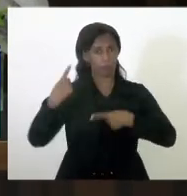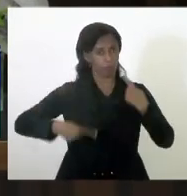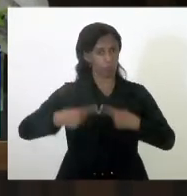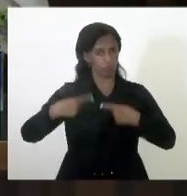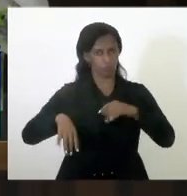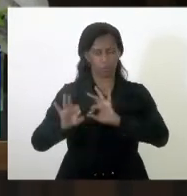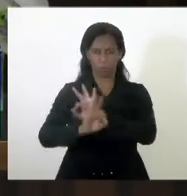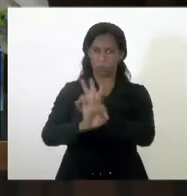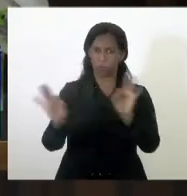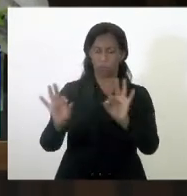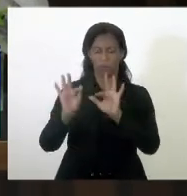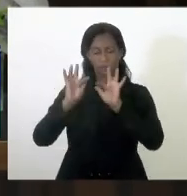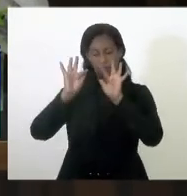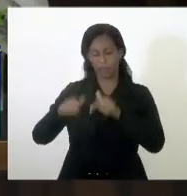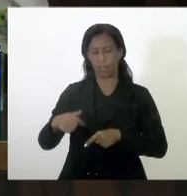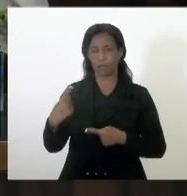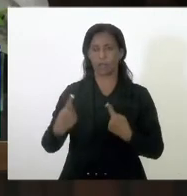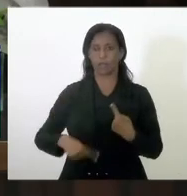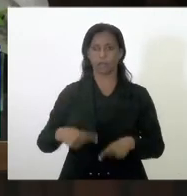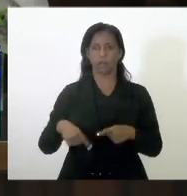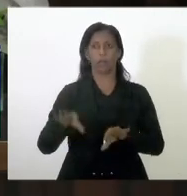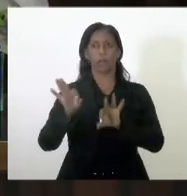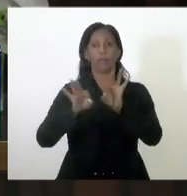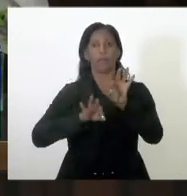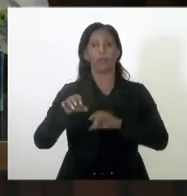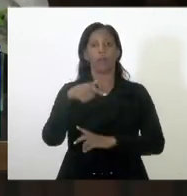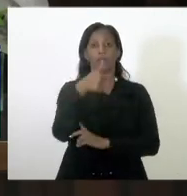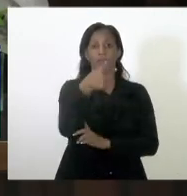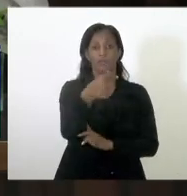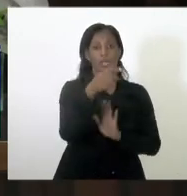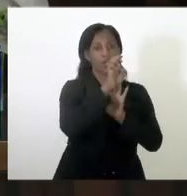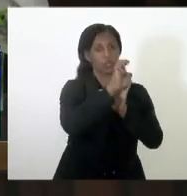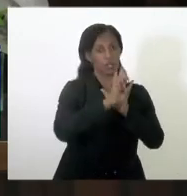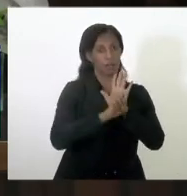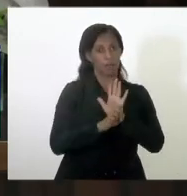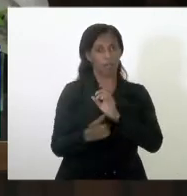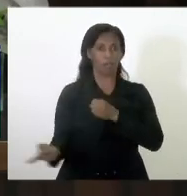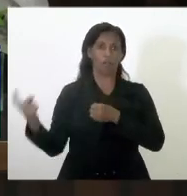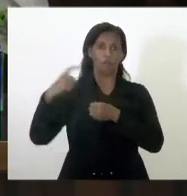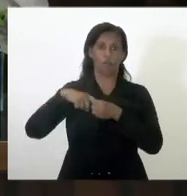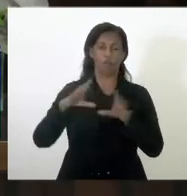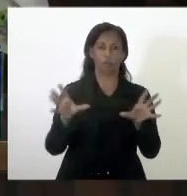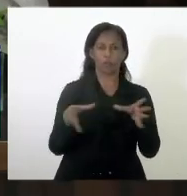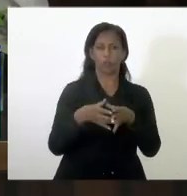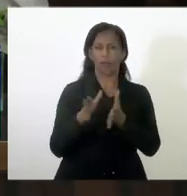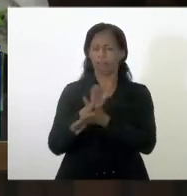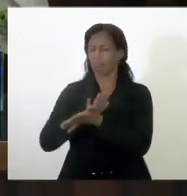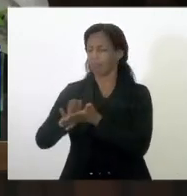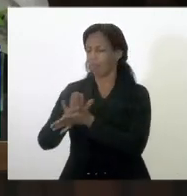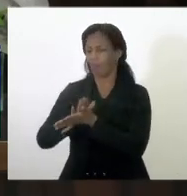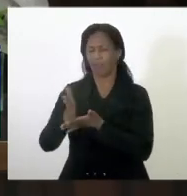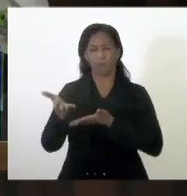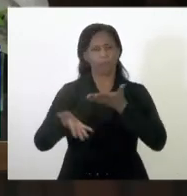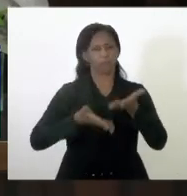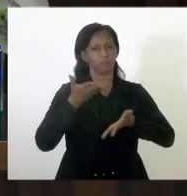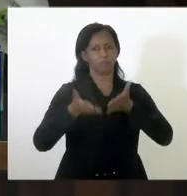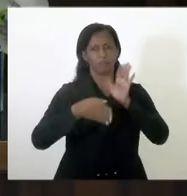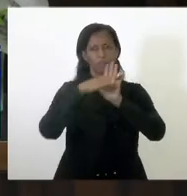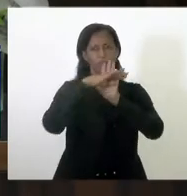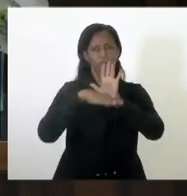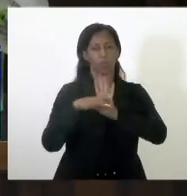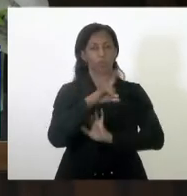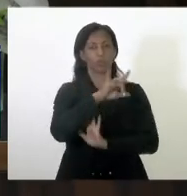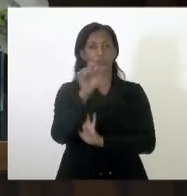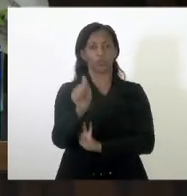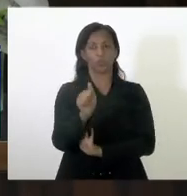queira discutir, encerrar a discussão. O projeto recebeu 7 emendas e retornará às comissões. Nada mais a tratar na ordem do dia, na